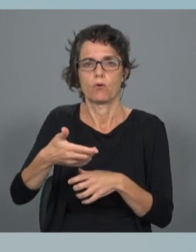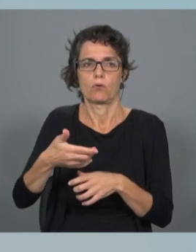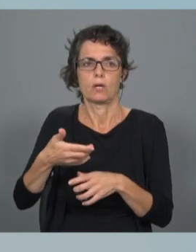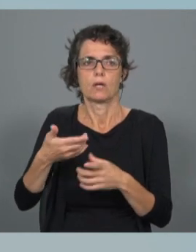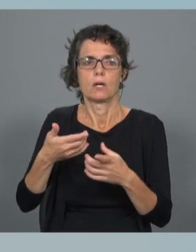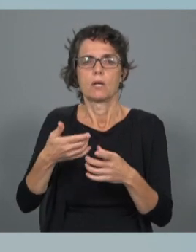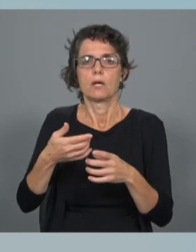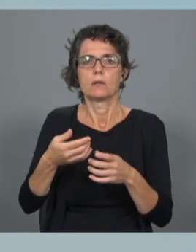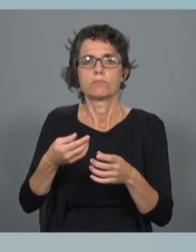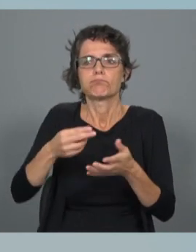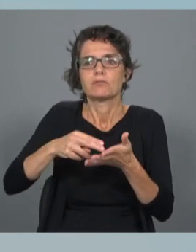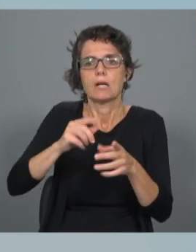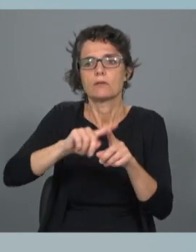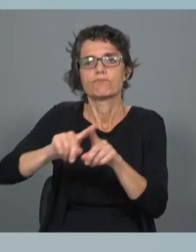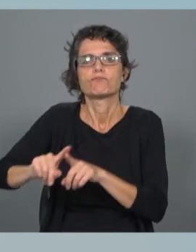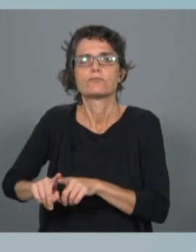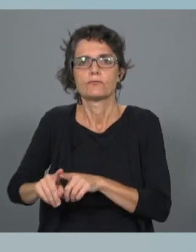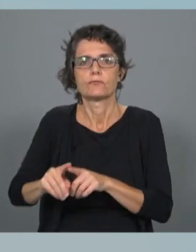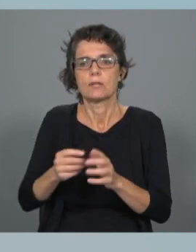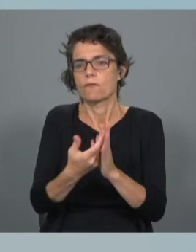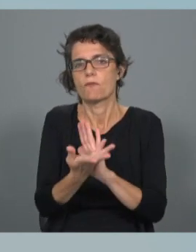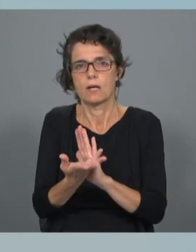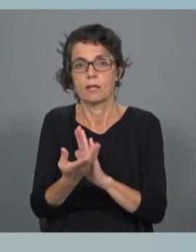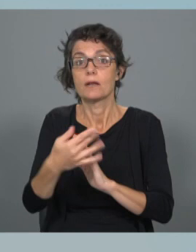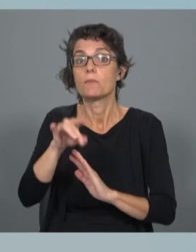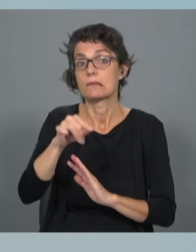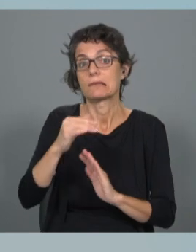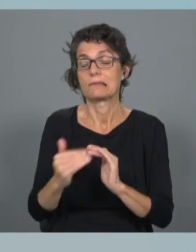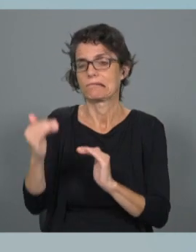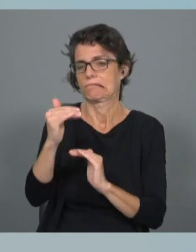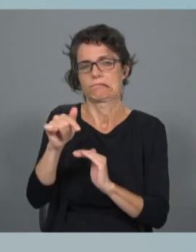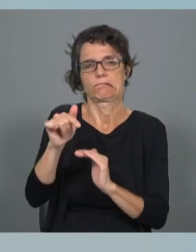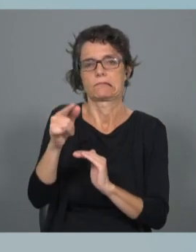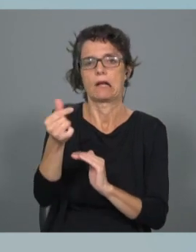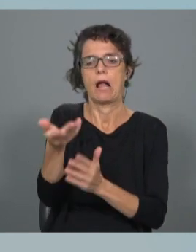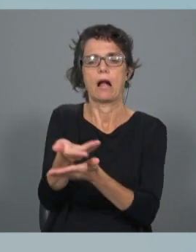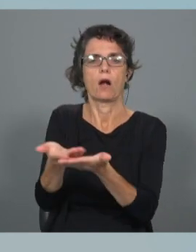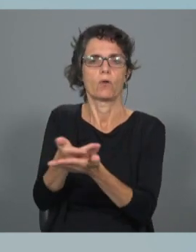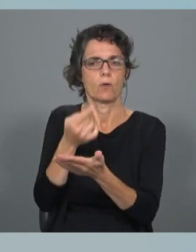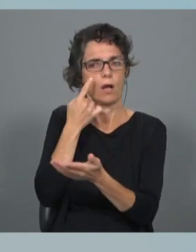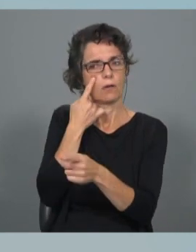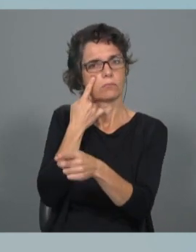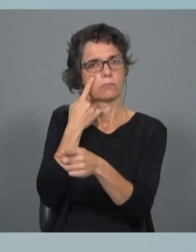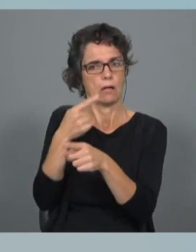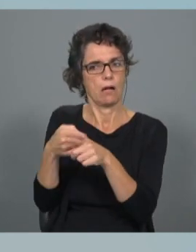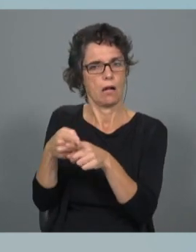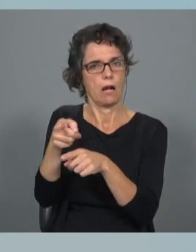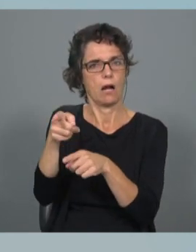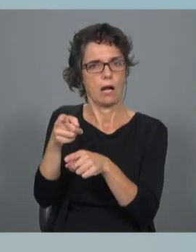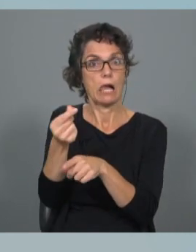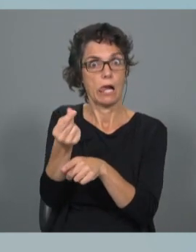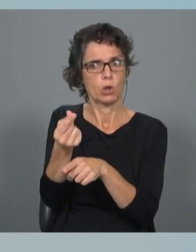Mas, naturalmente, que a questão económica impõe-se. São muitos os interesses, há muito dinheiro e, portanto, há muitos